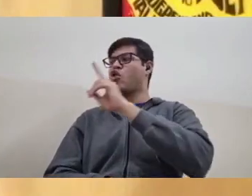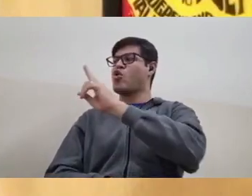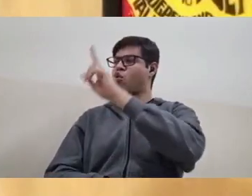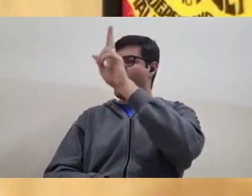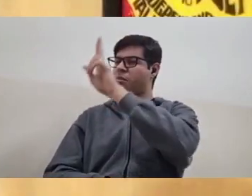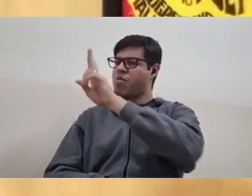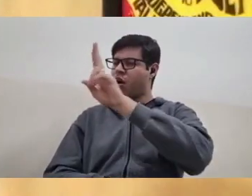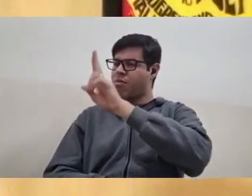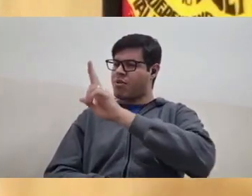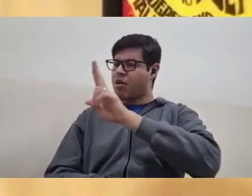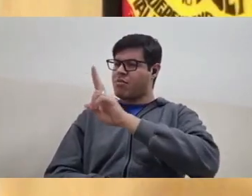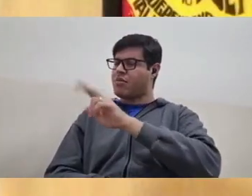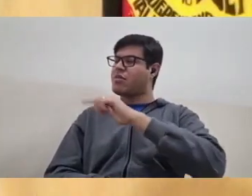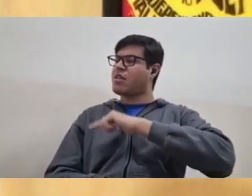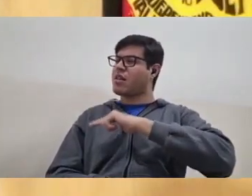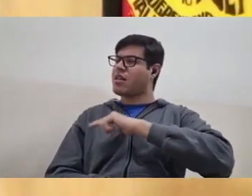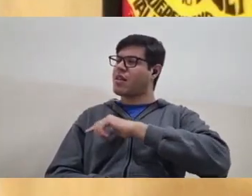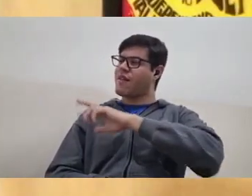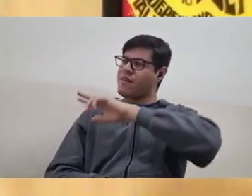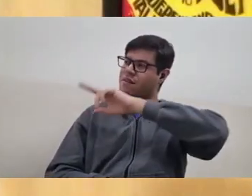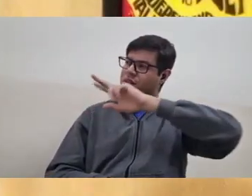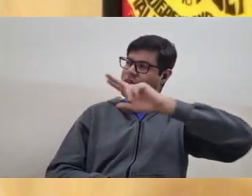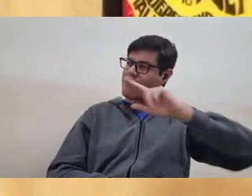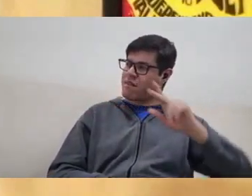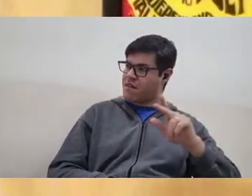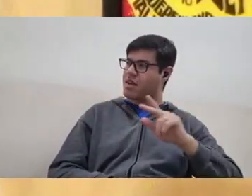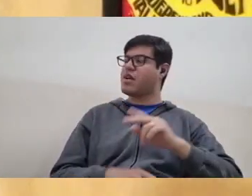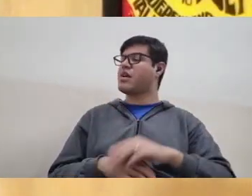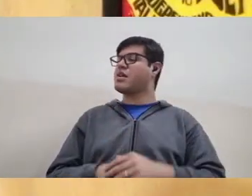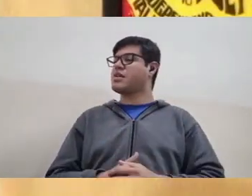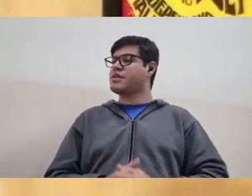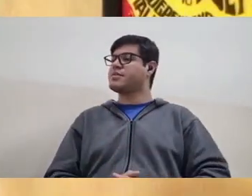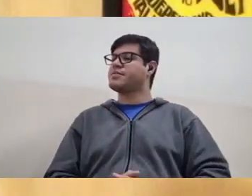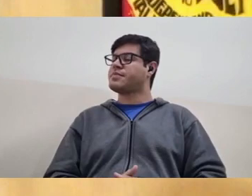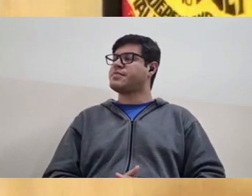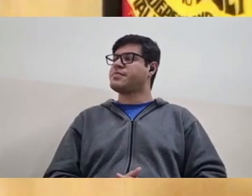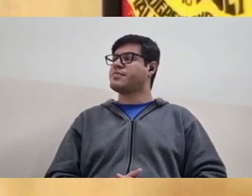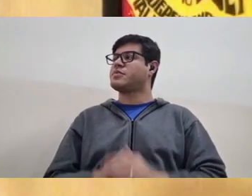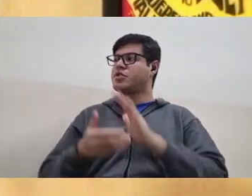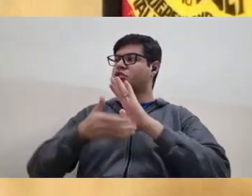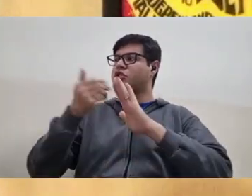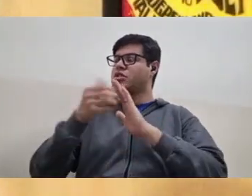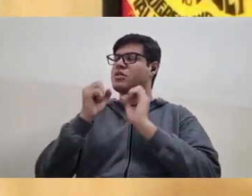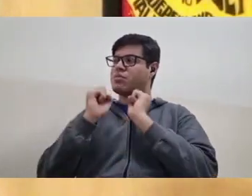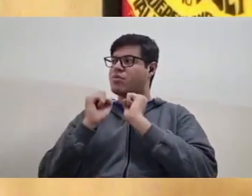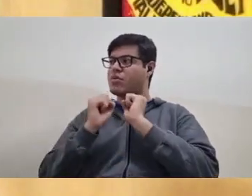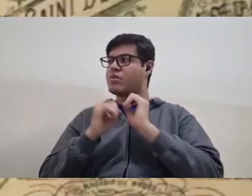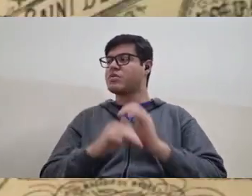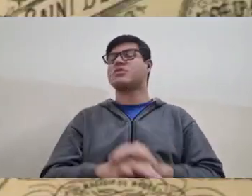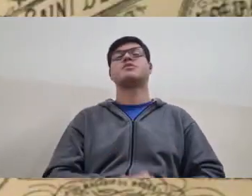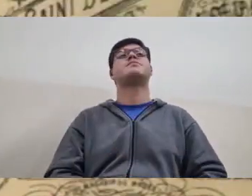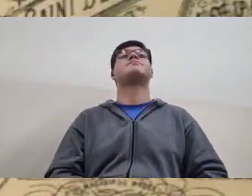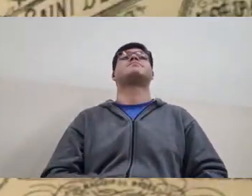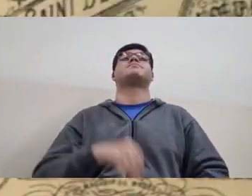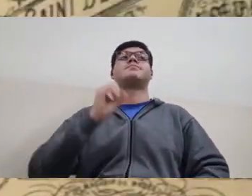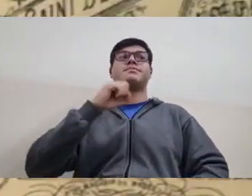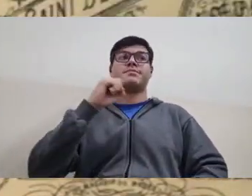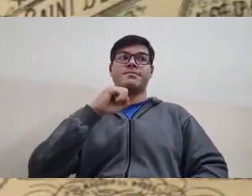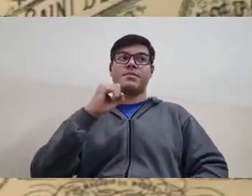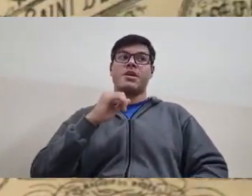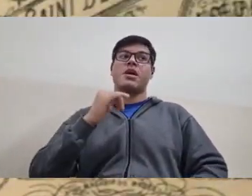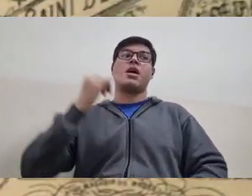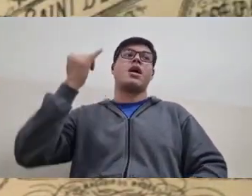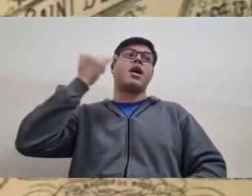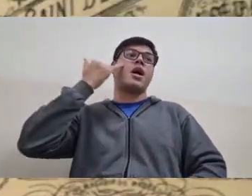são árvores exóticas, ela pode ser suprimida sem maior problema com a lei, né? Com certeza. Essas, na verdade, a gente precisa ser informado.